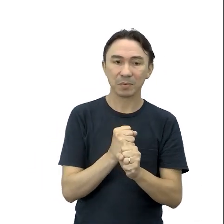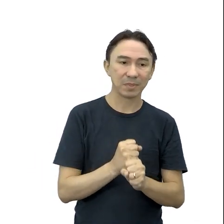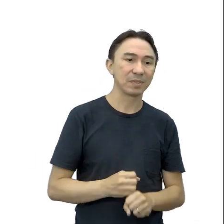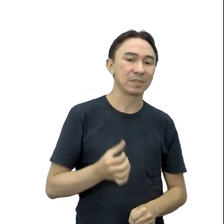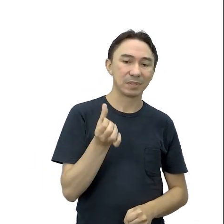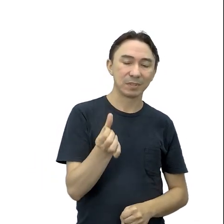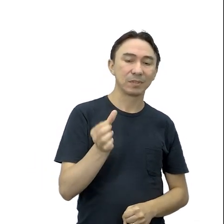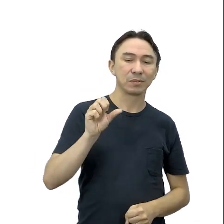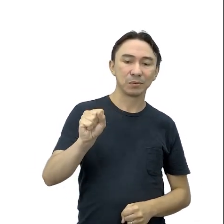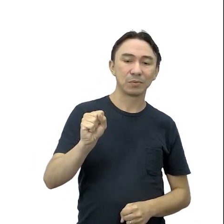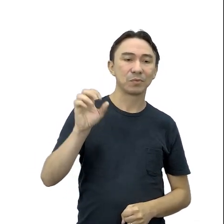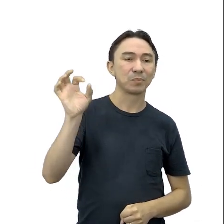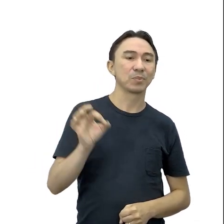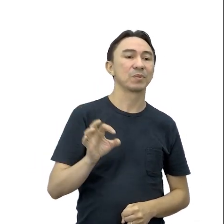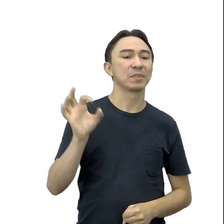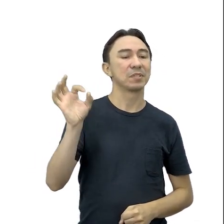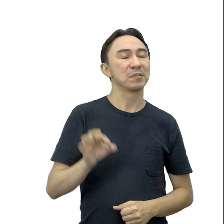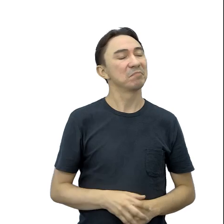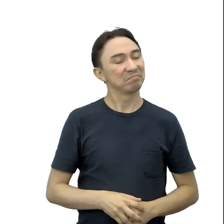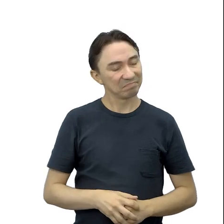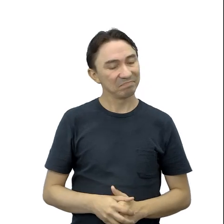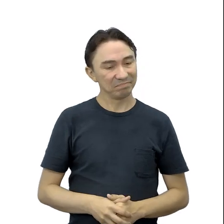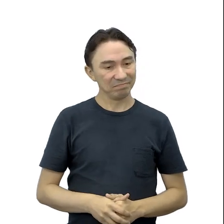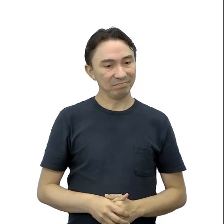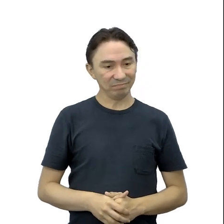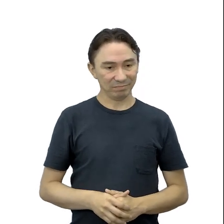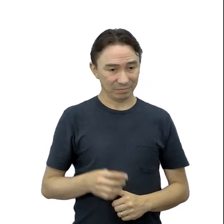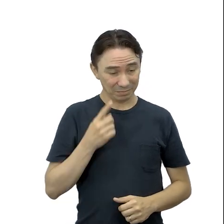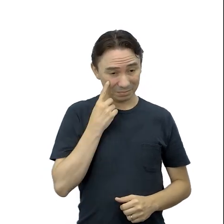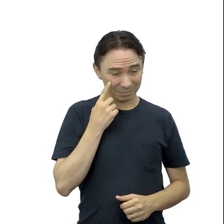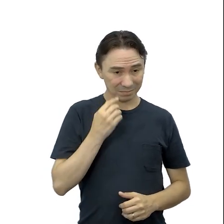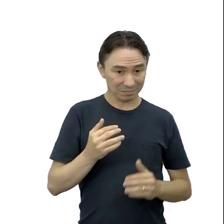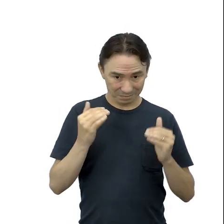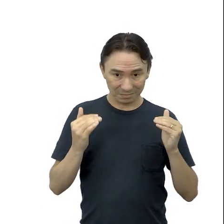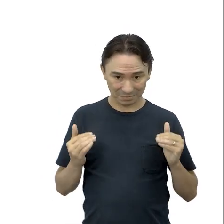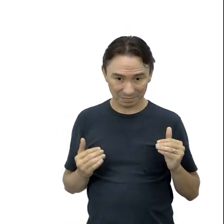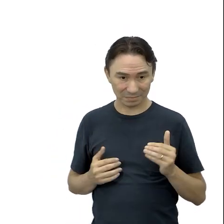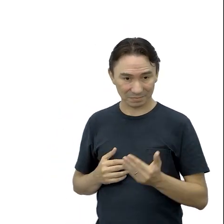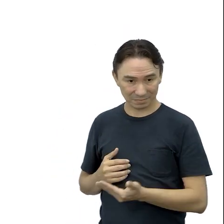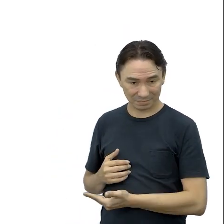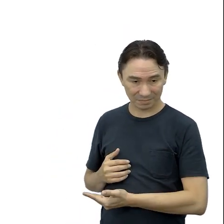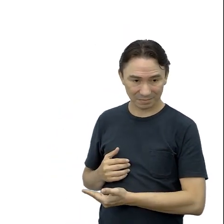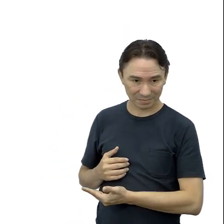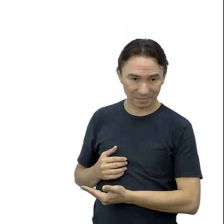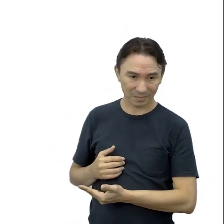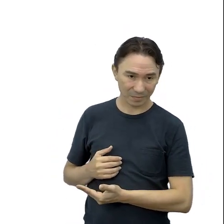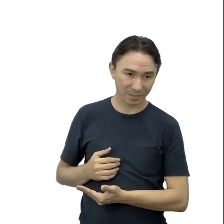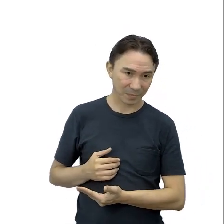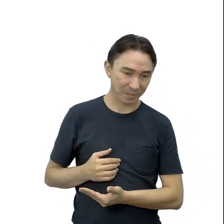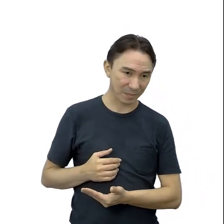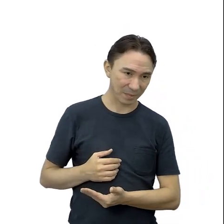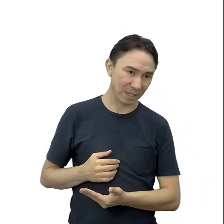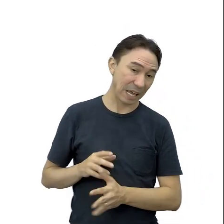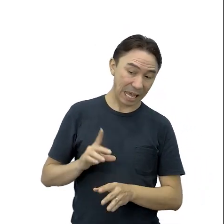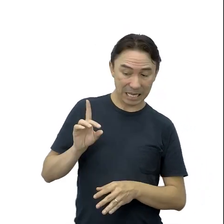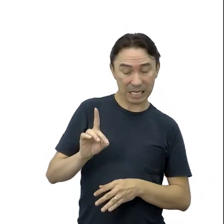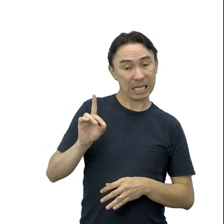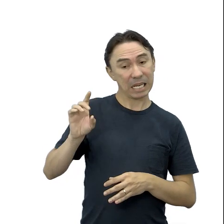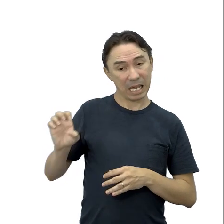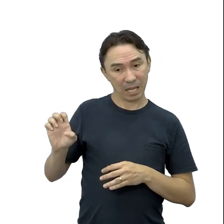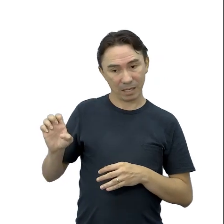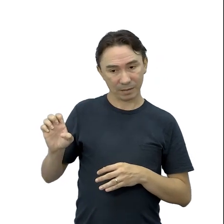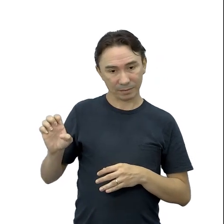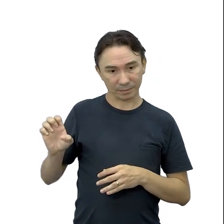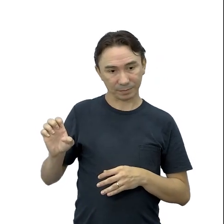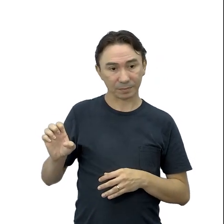68. E é bacana que aqui embaixo, professores, a gente pode olhar dos nossos estudantes, que aqui eu estou falando de uma diretoria, mas se